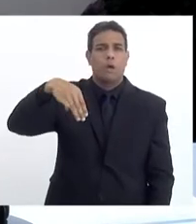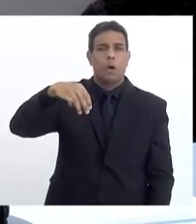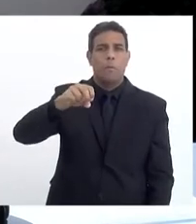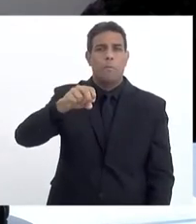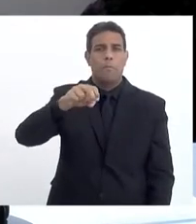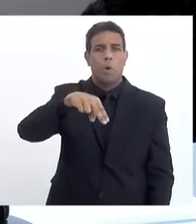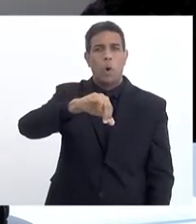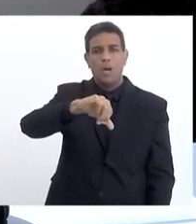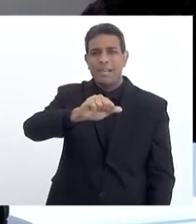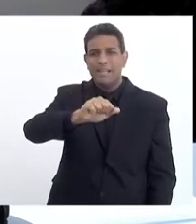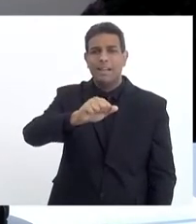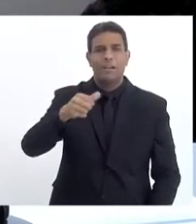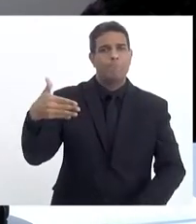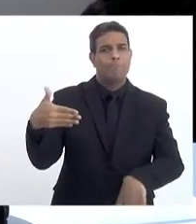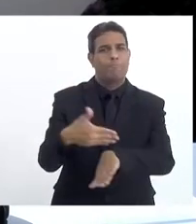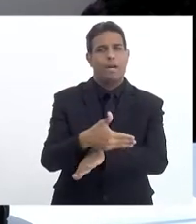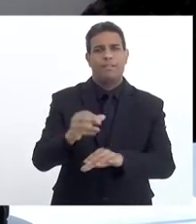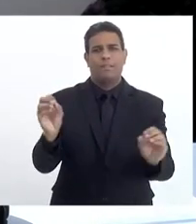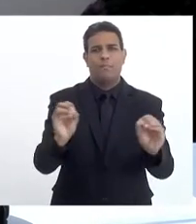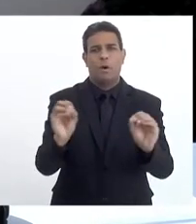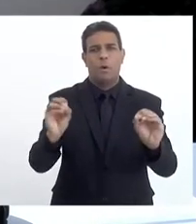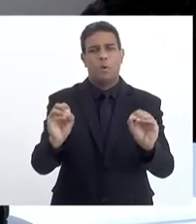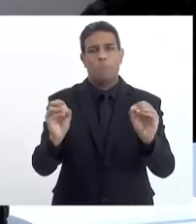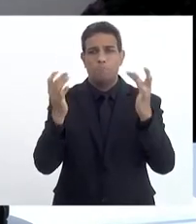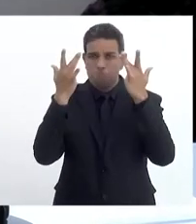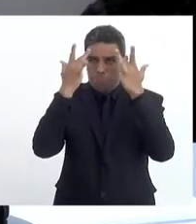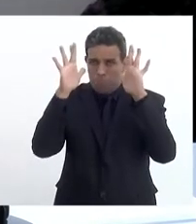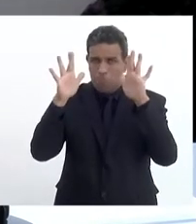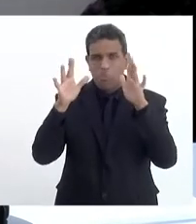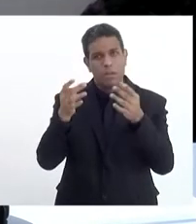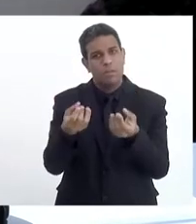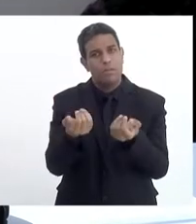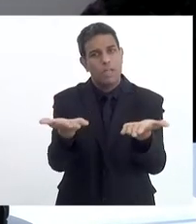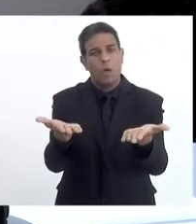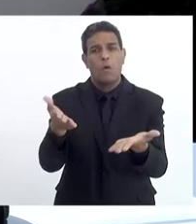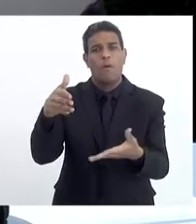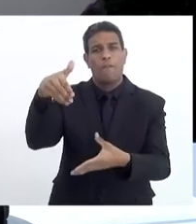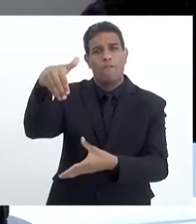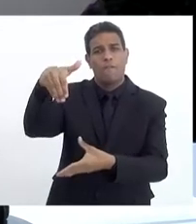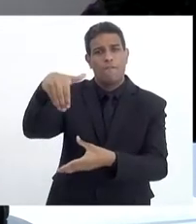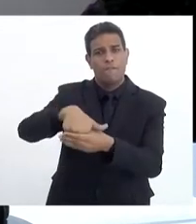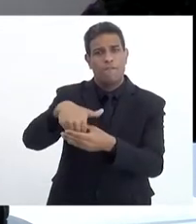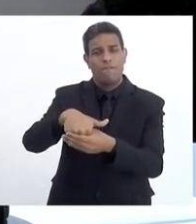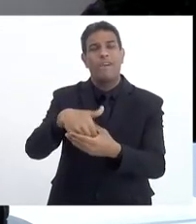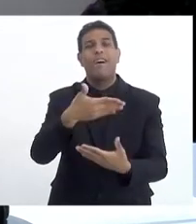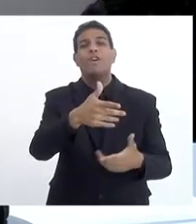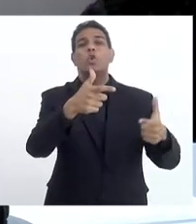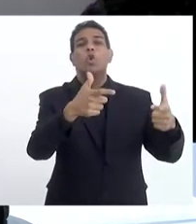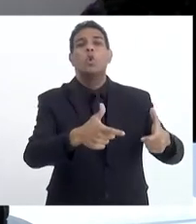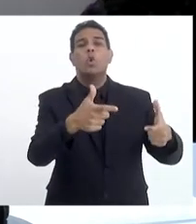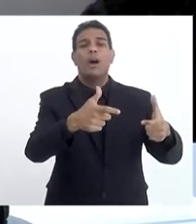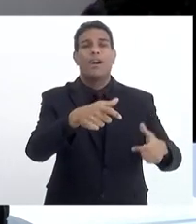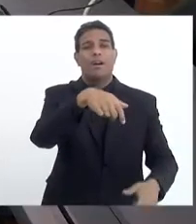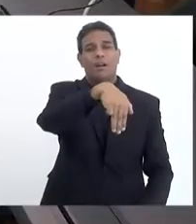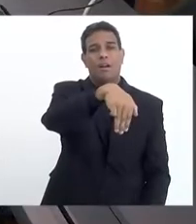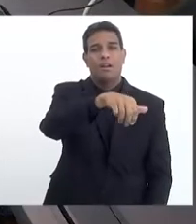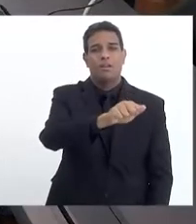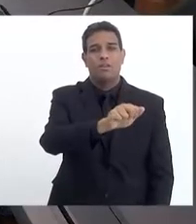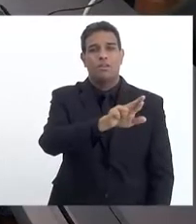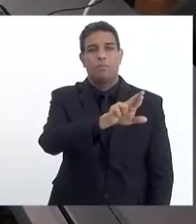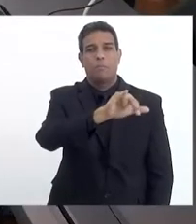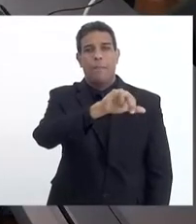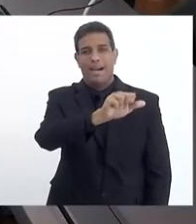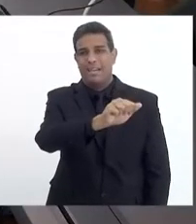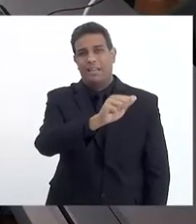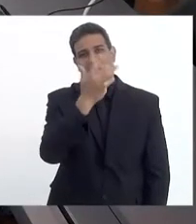mais aqui, né? Mas está dado o voto. Maricá. Pois é, mas eu não sei